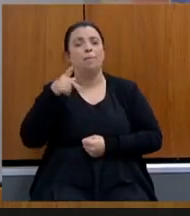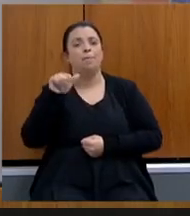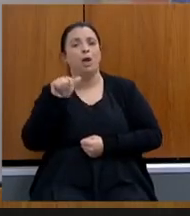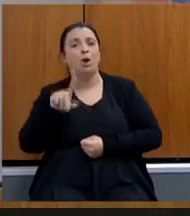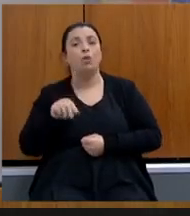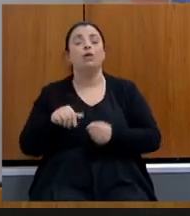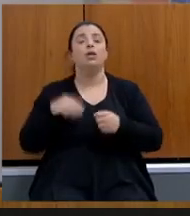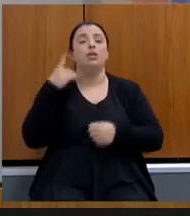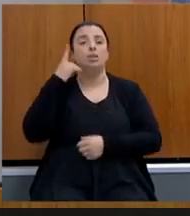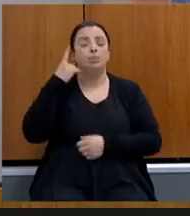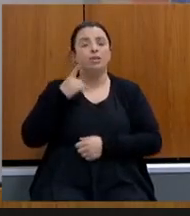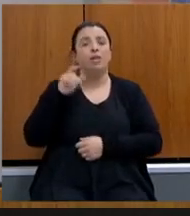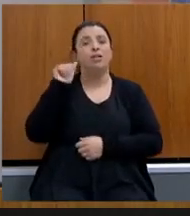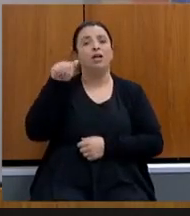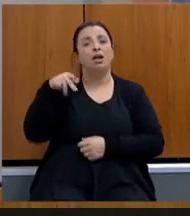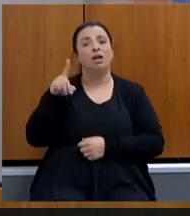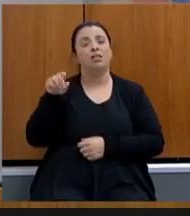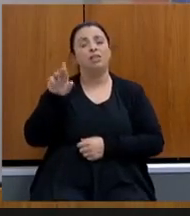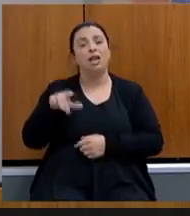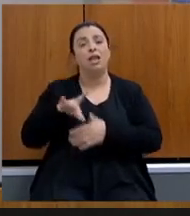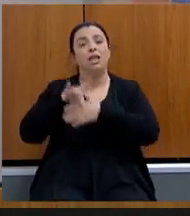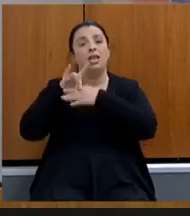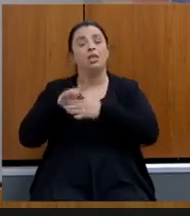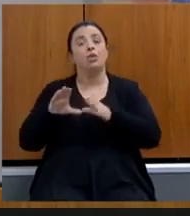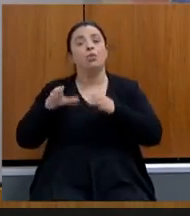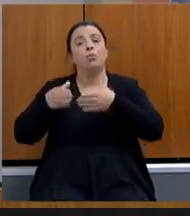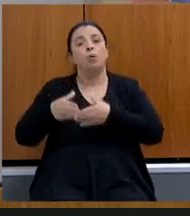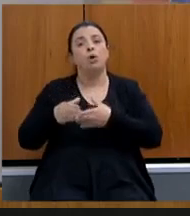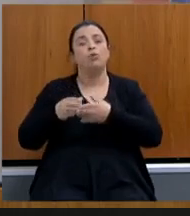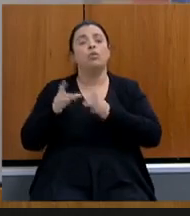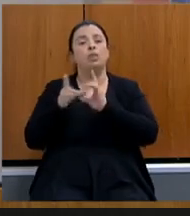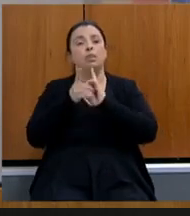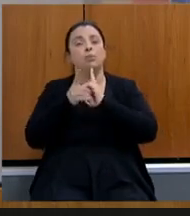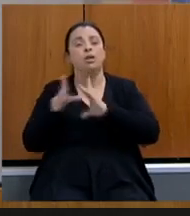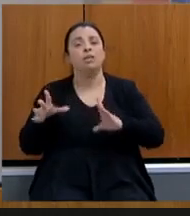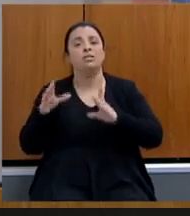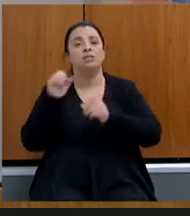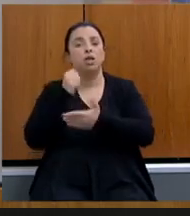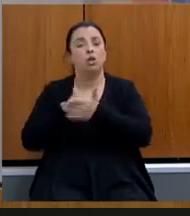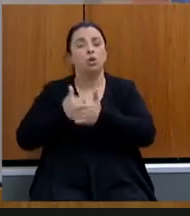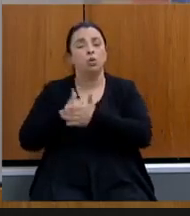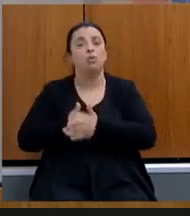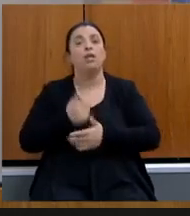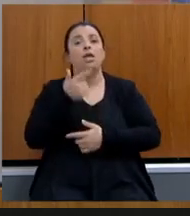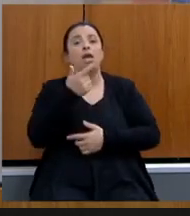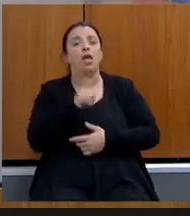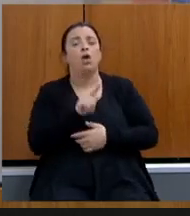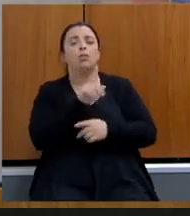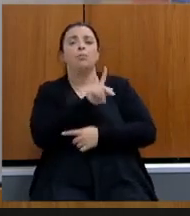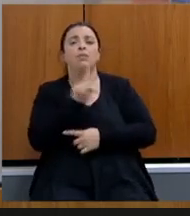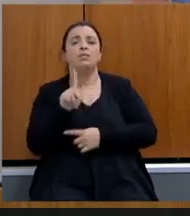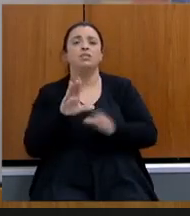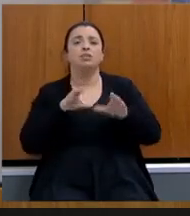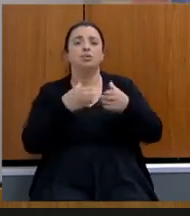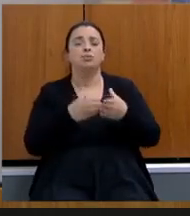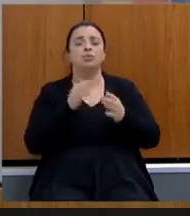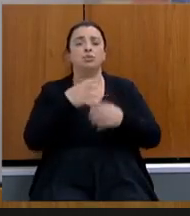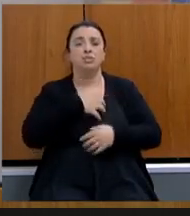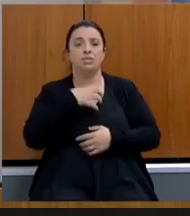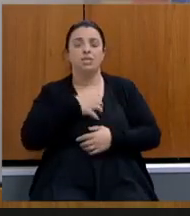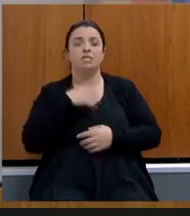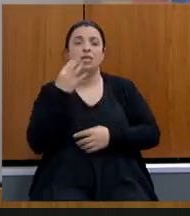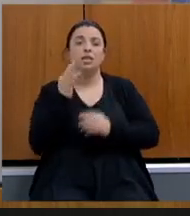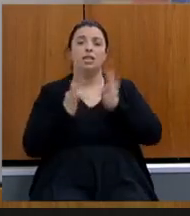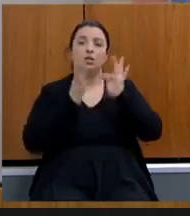o líder do bloco democracia luta e a Presidenta da comissão de Educação Ciência e Tecnologia da Assembleia Legislativa me